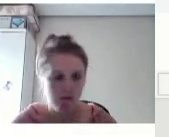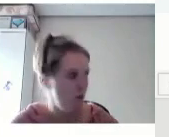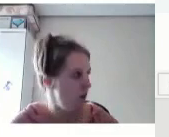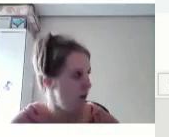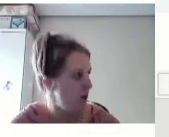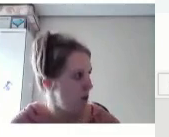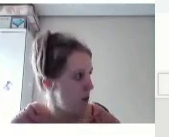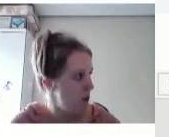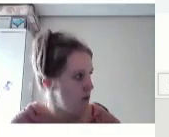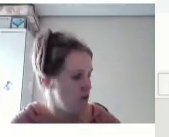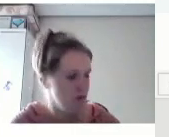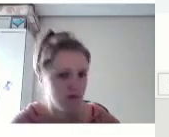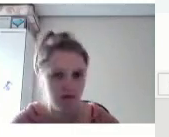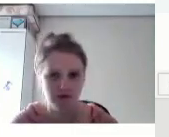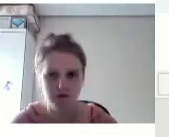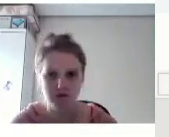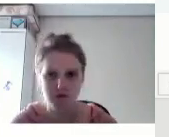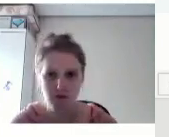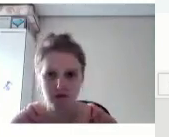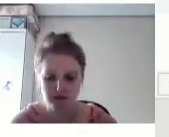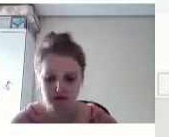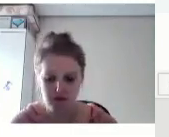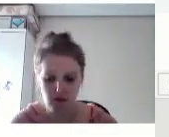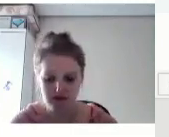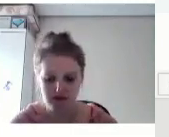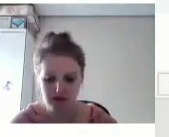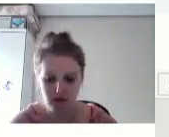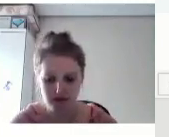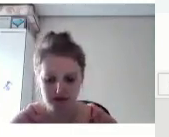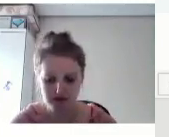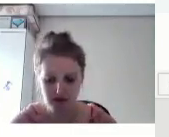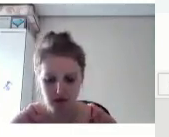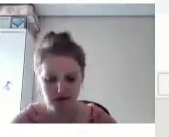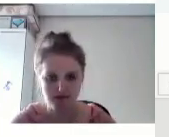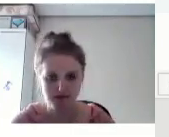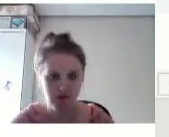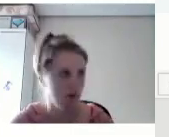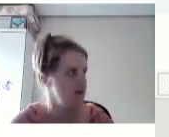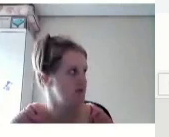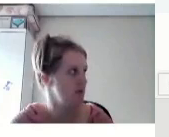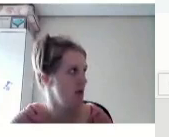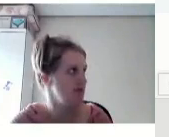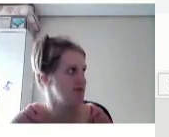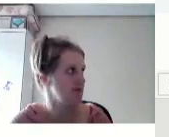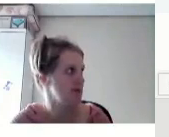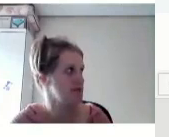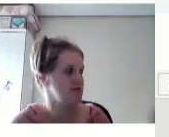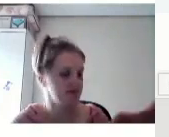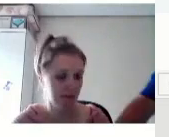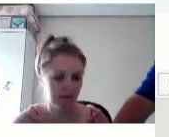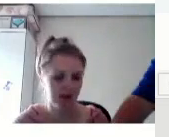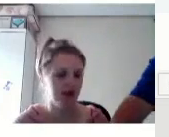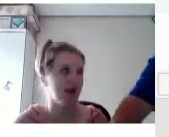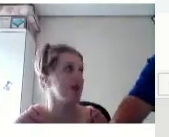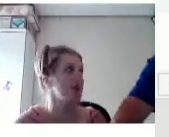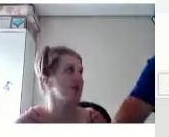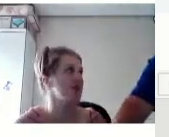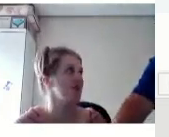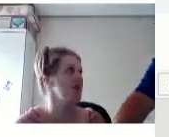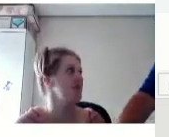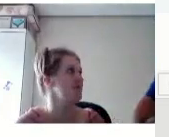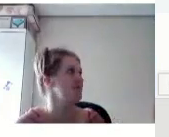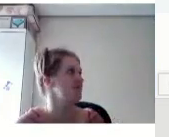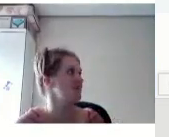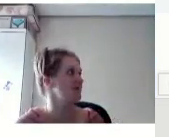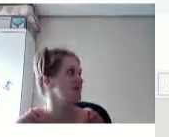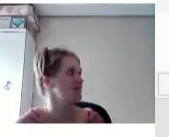mostrar explicitamente essas equações de Hamilton a partir da definição da variação da funcional hamiltoniana e o cálculo explícito da variação